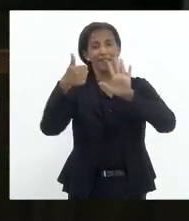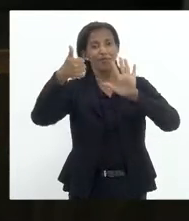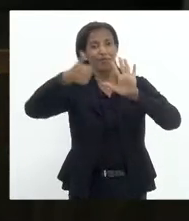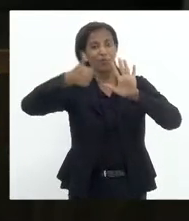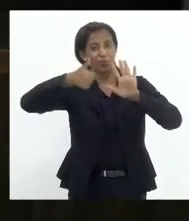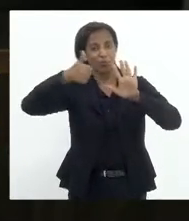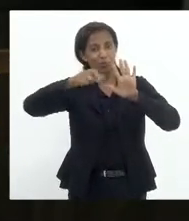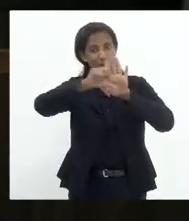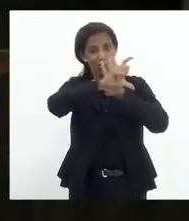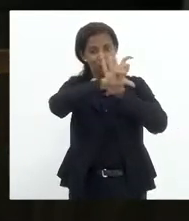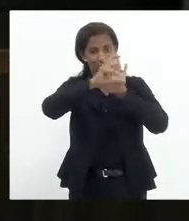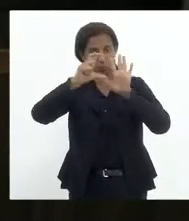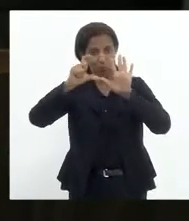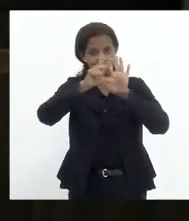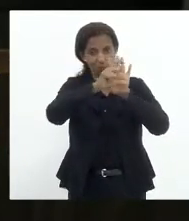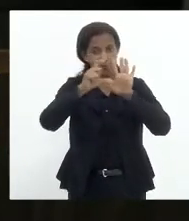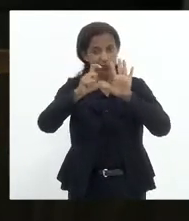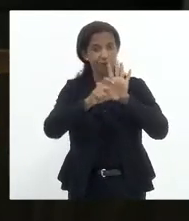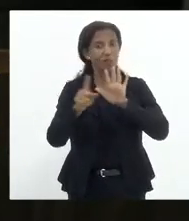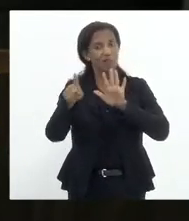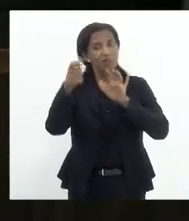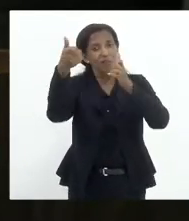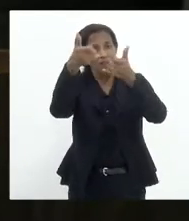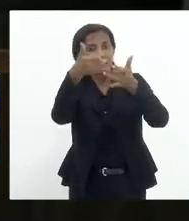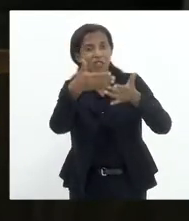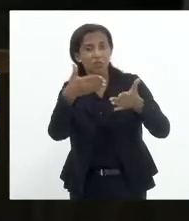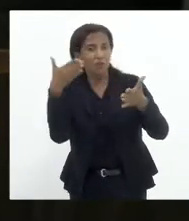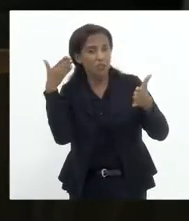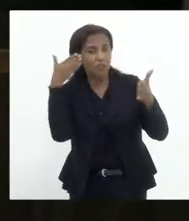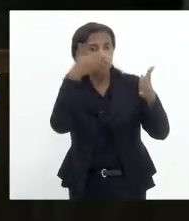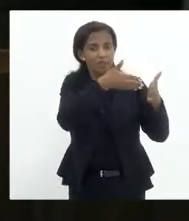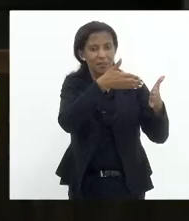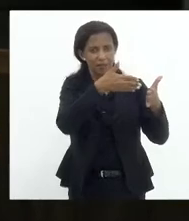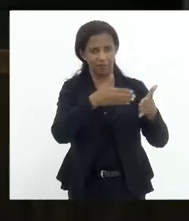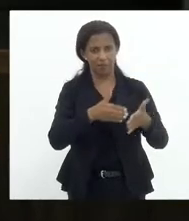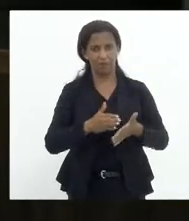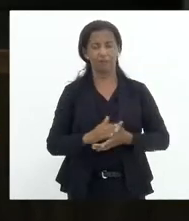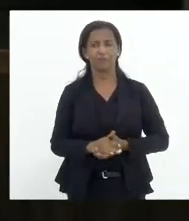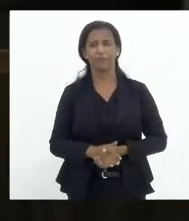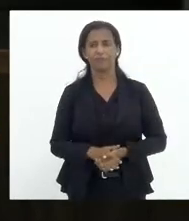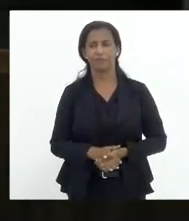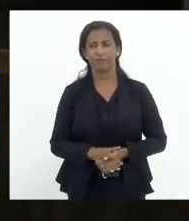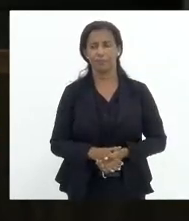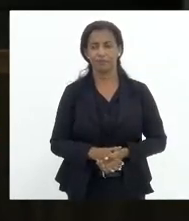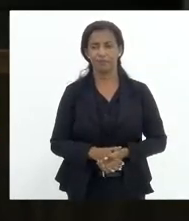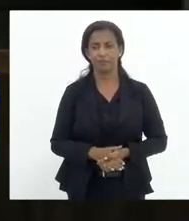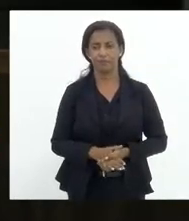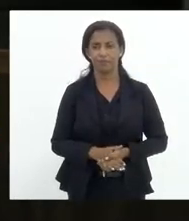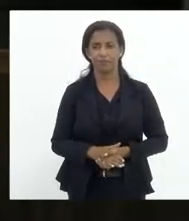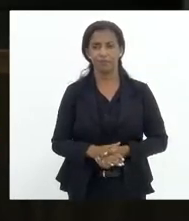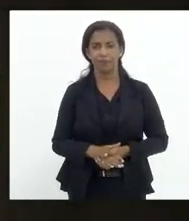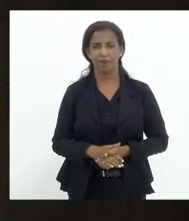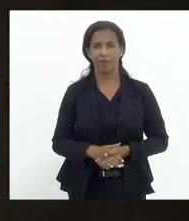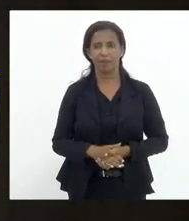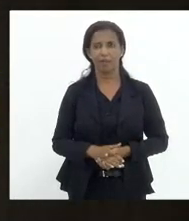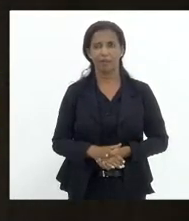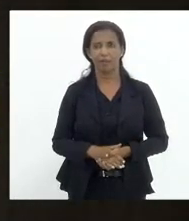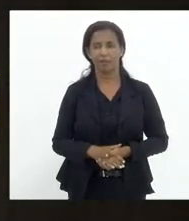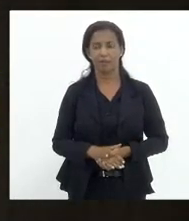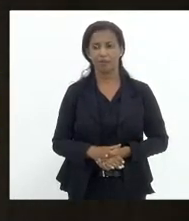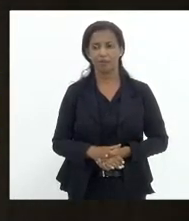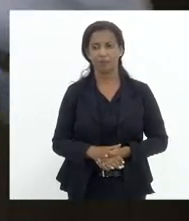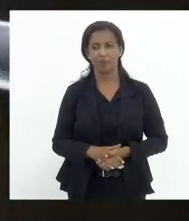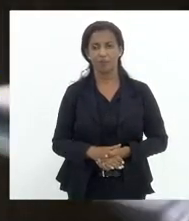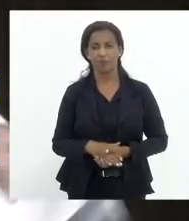salvo aí você faz aqui ó fala da questão específica que ela quer Ah tá perfeito eu sou uma turismo